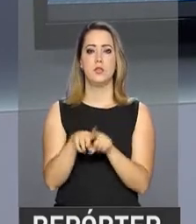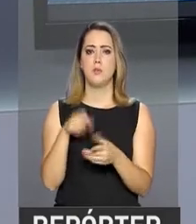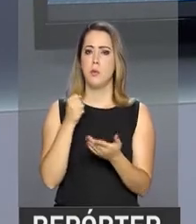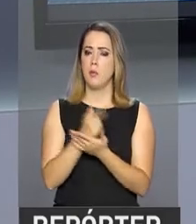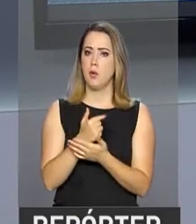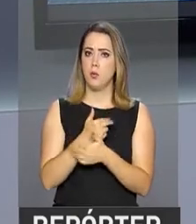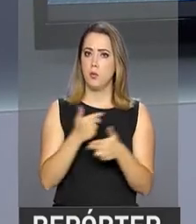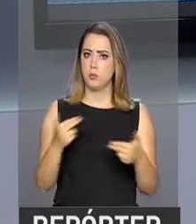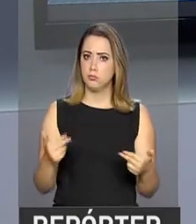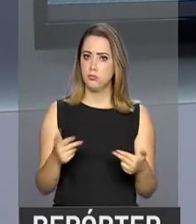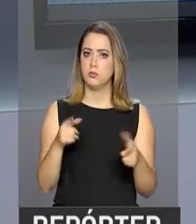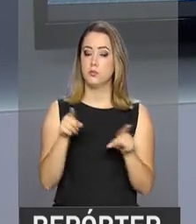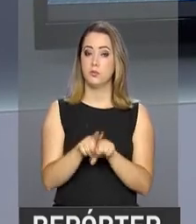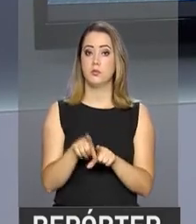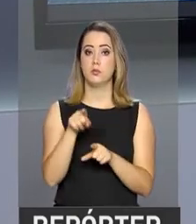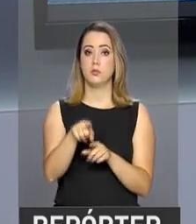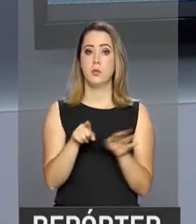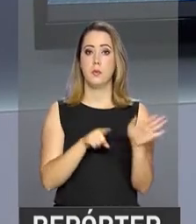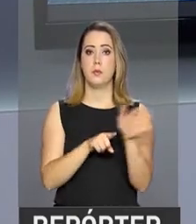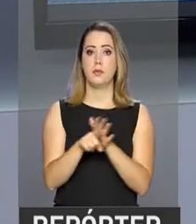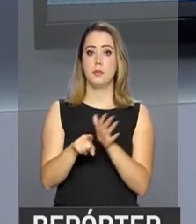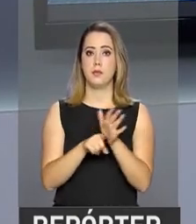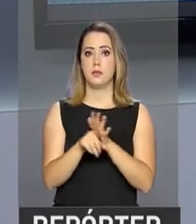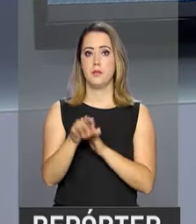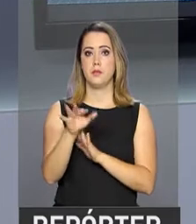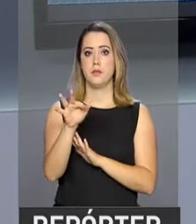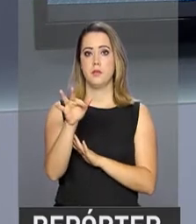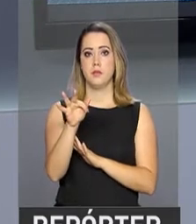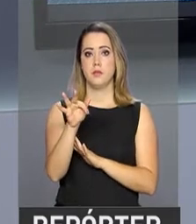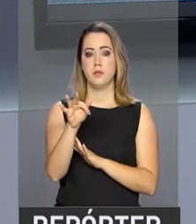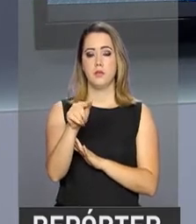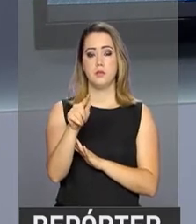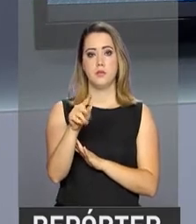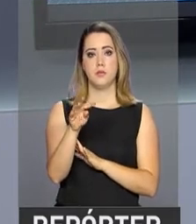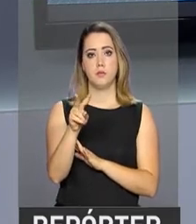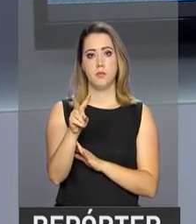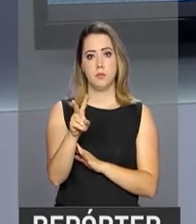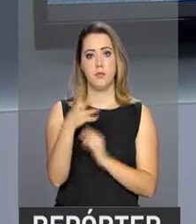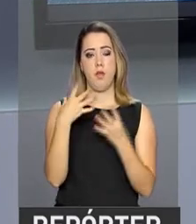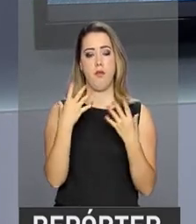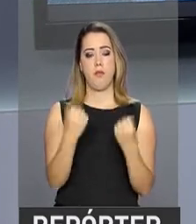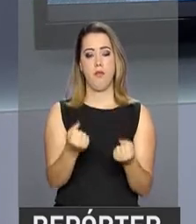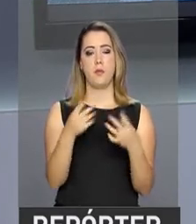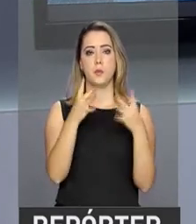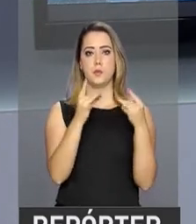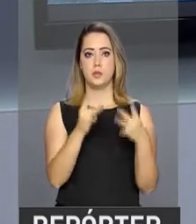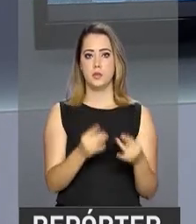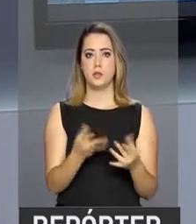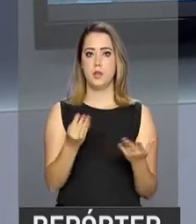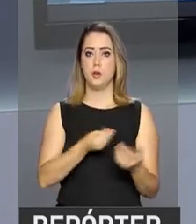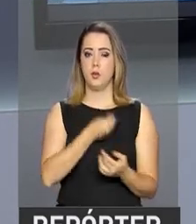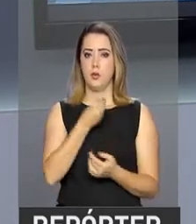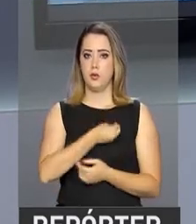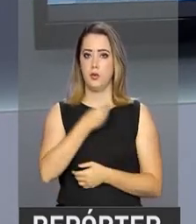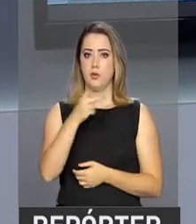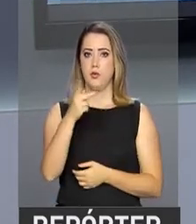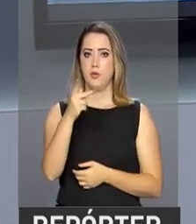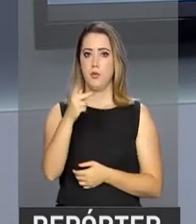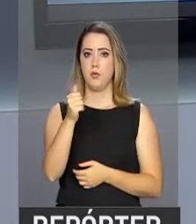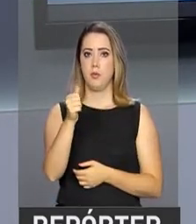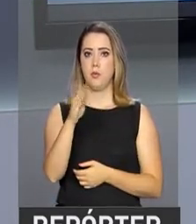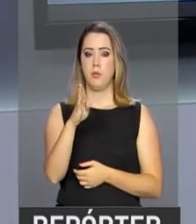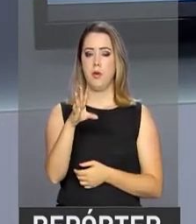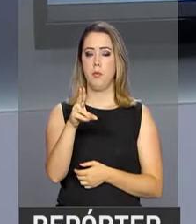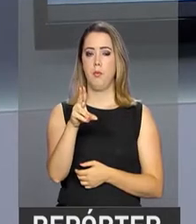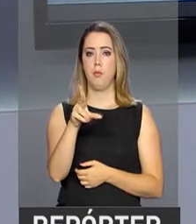consumo segundo levantamento da fundação getúlio vagas nós vamos saber os detalhes ao vivo com a repórter pablo mundim